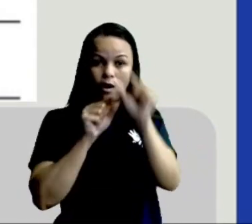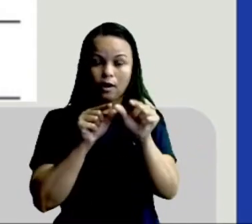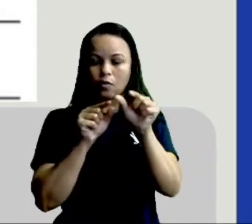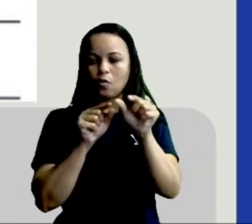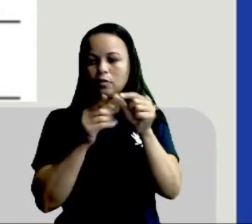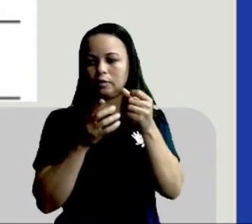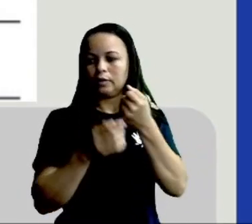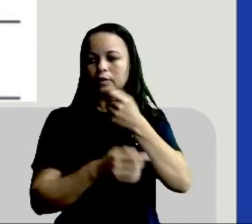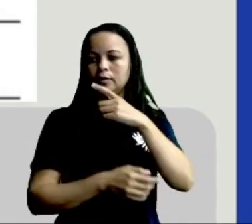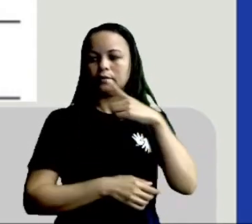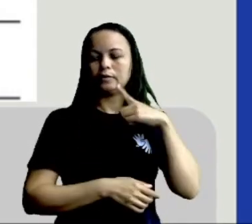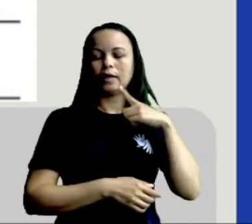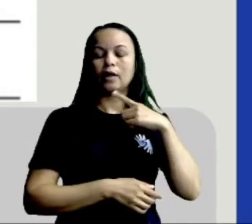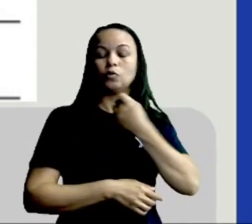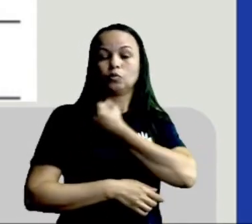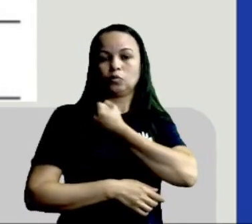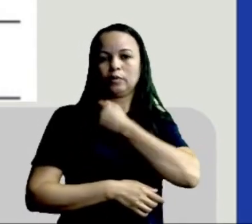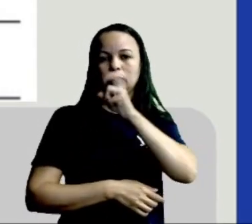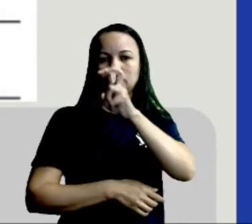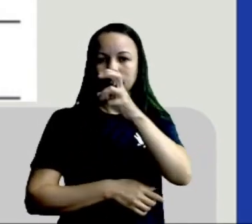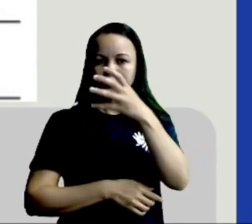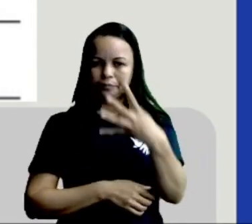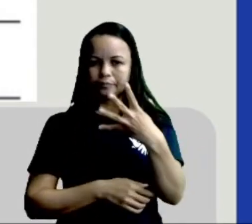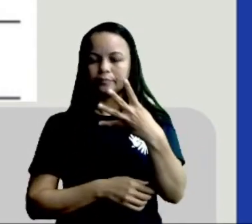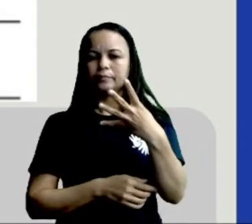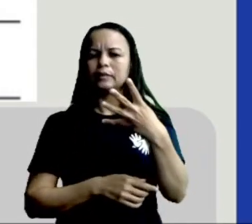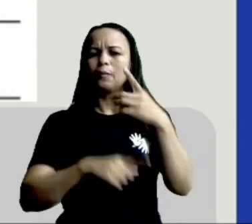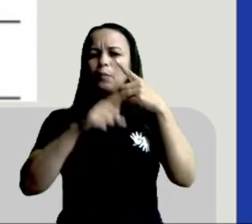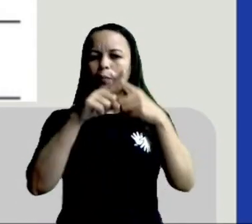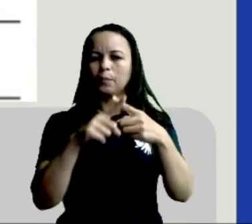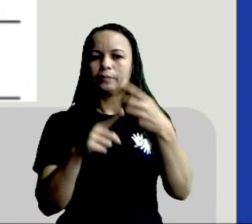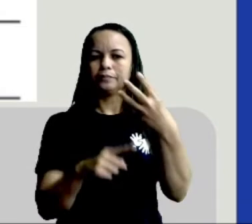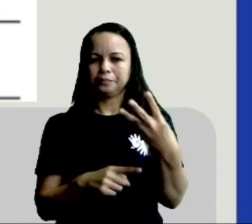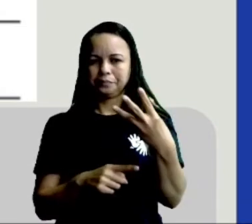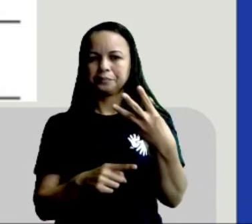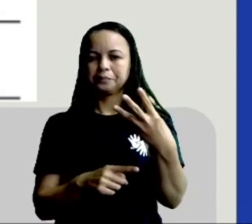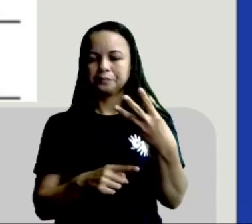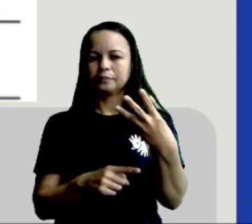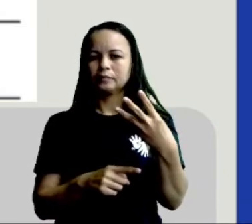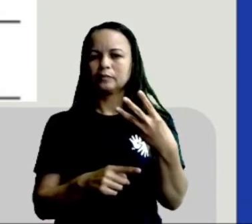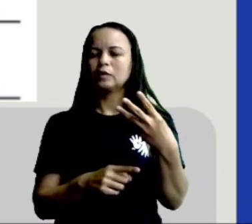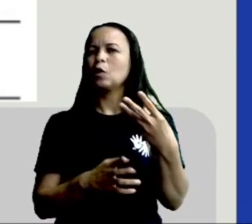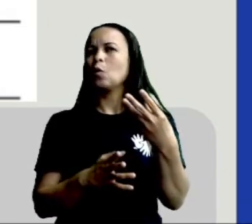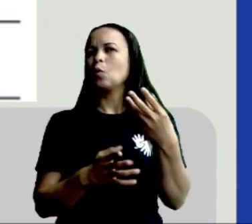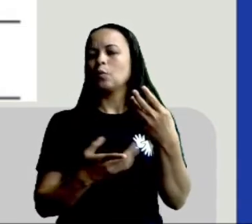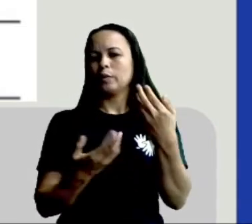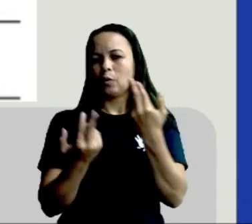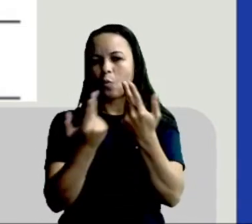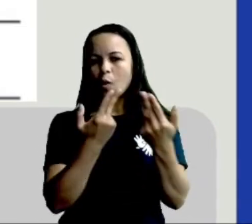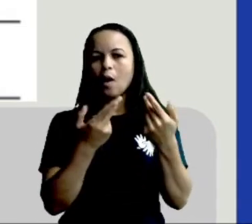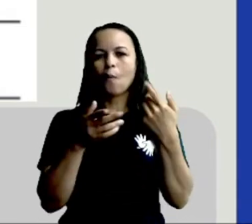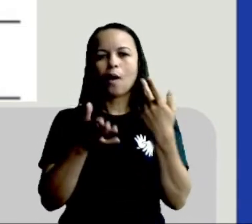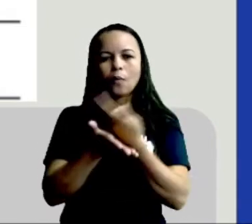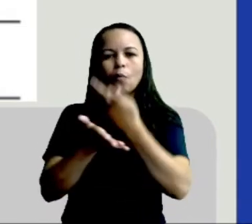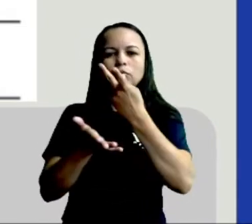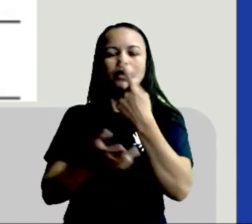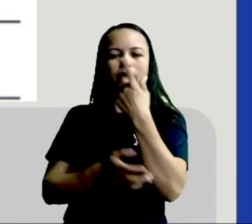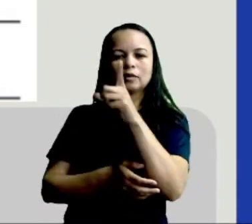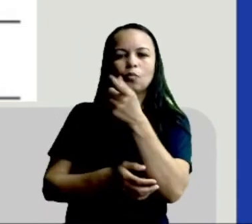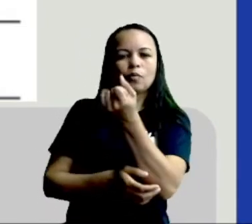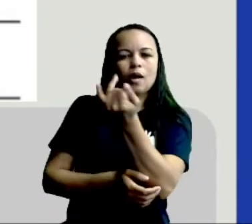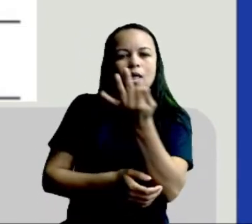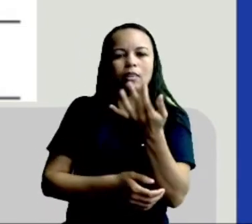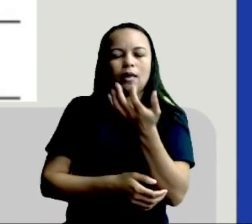número 54, está sendo multiplicado por 3. O mesmo acontece com a quantidade de